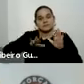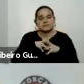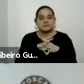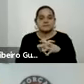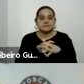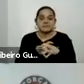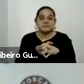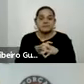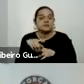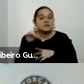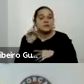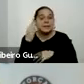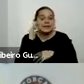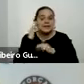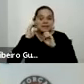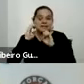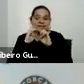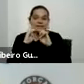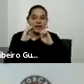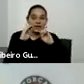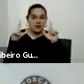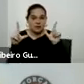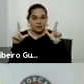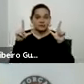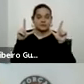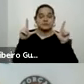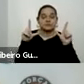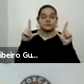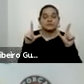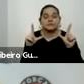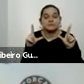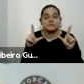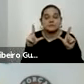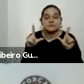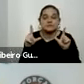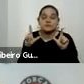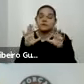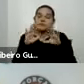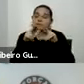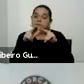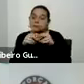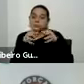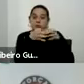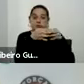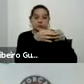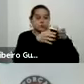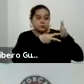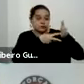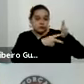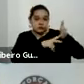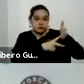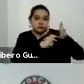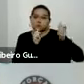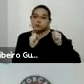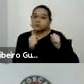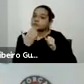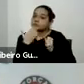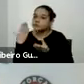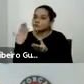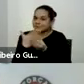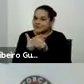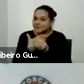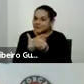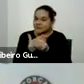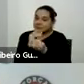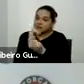gente se entender aqui. Então, no caso, as centrais sindicais, elas podem entrar com uma ação contra essa portaria,